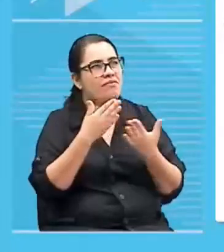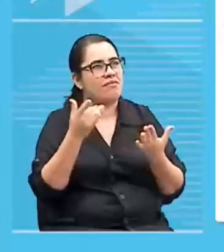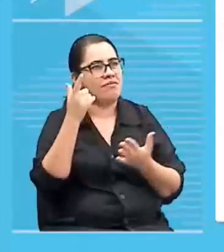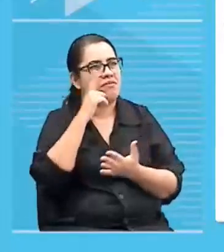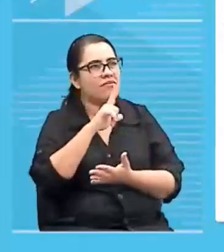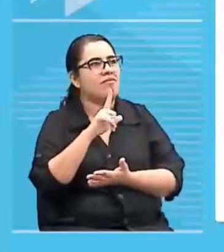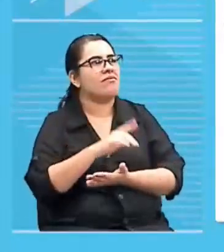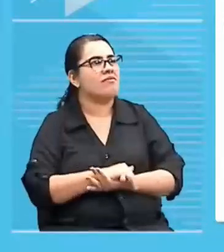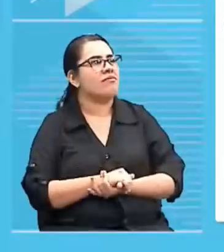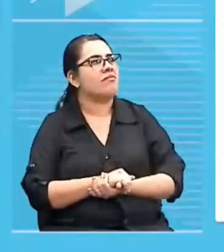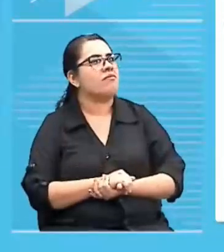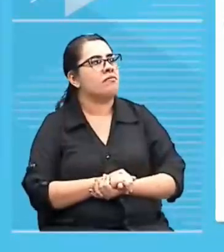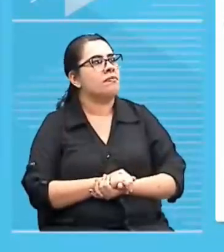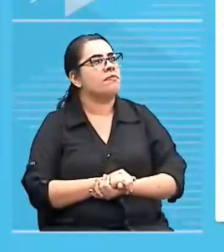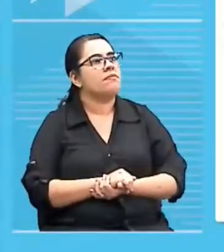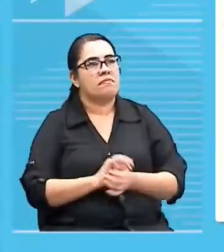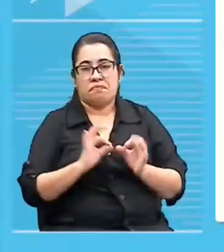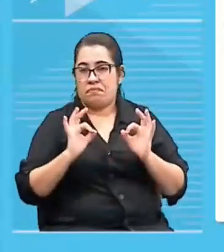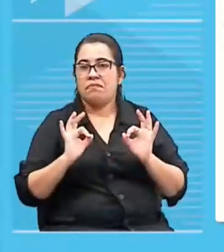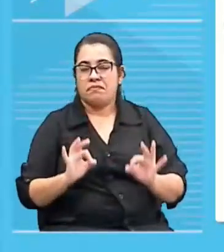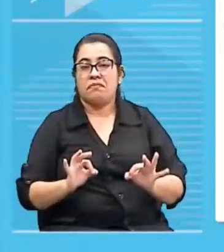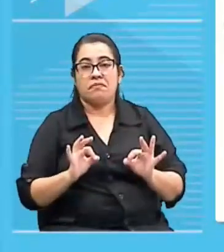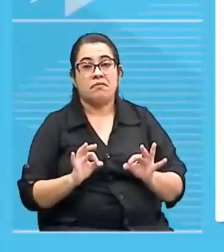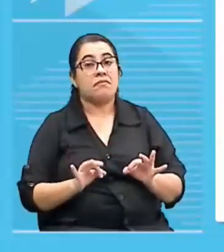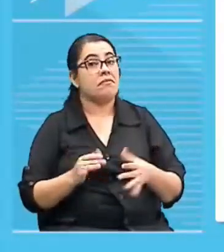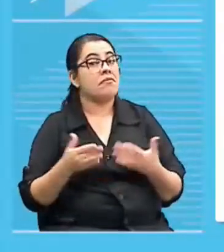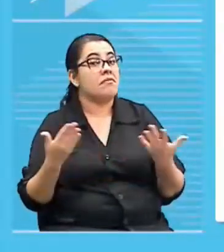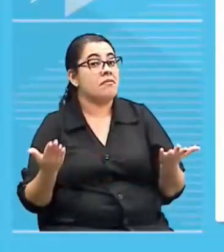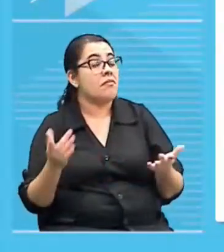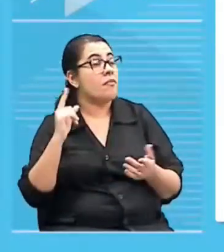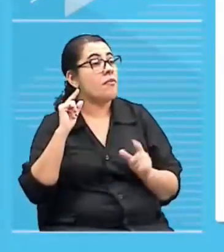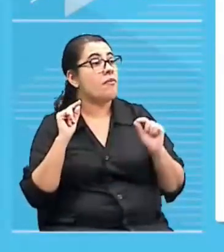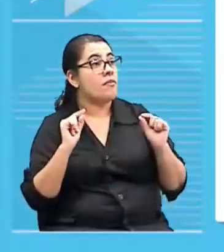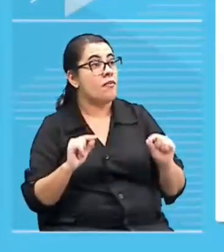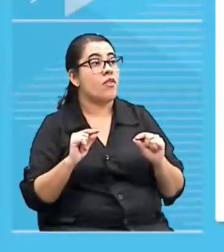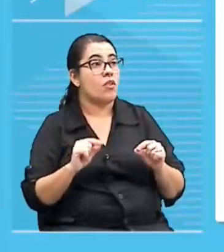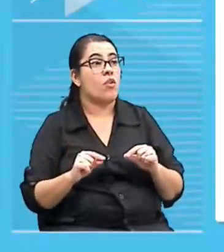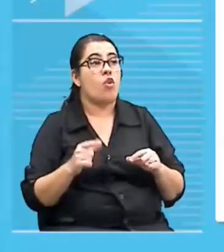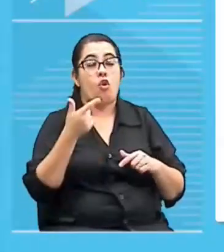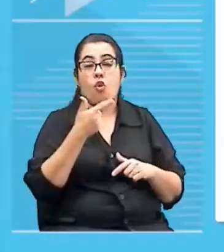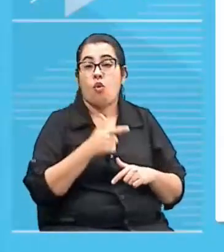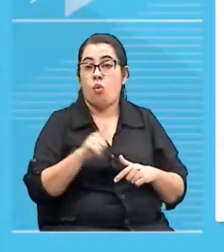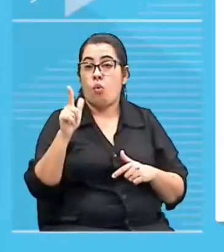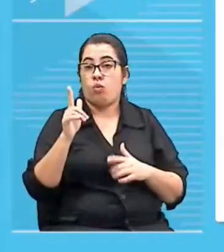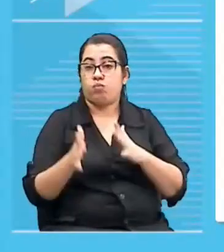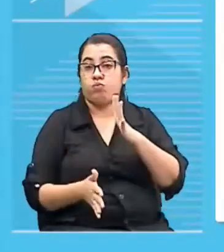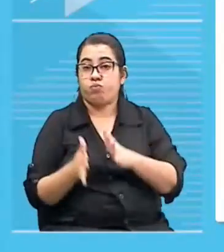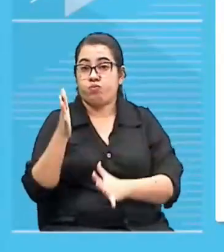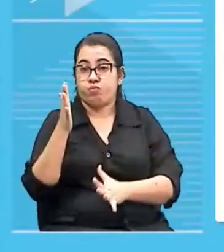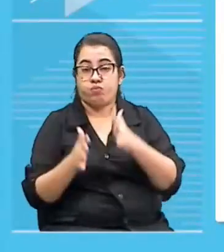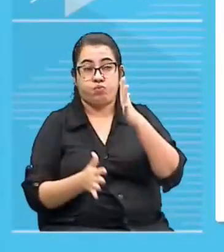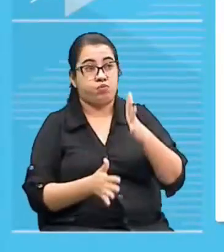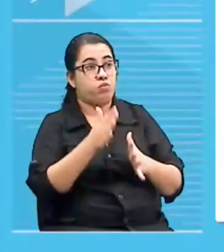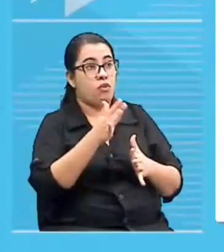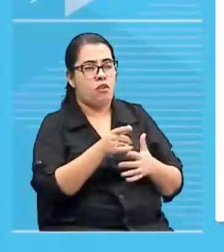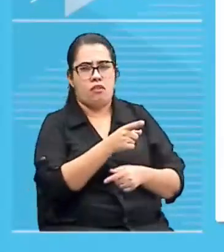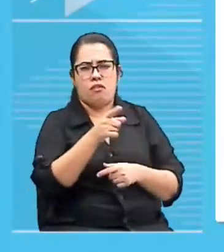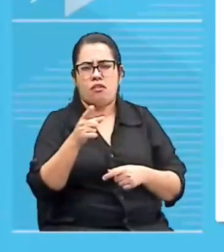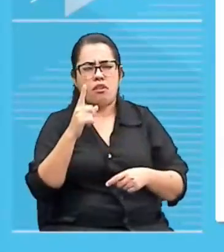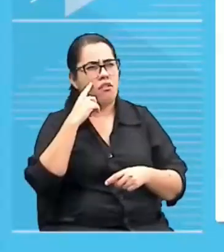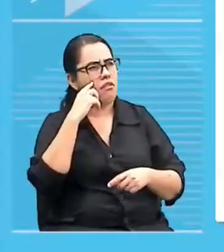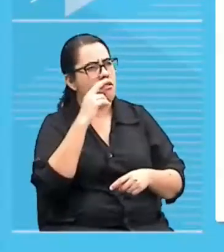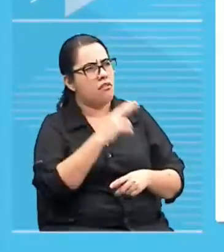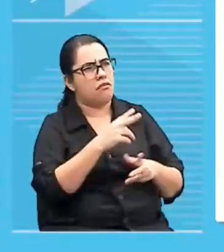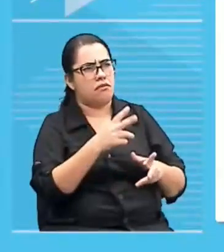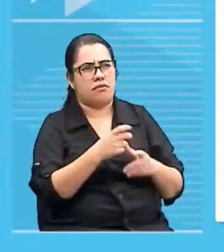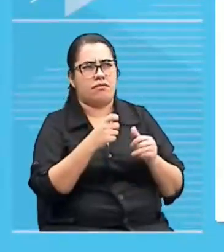vocês anteriormente, certo? E aqui, galerinha, mais outro robô que eu trouxe para vocês observarem.